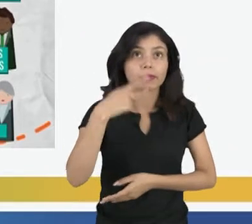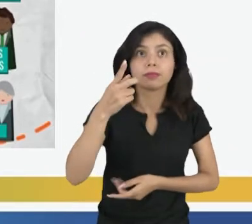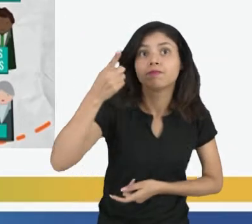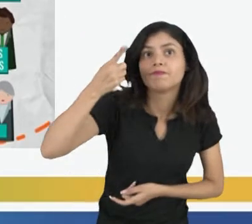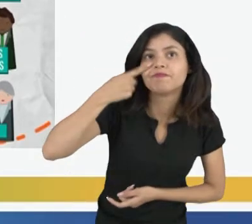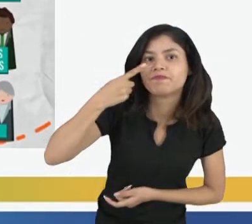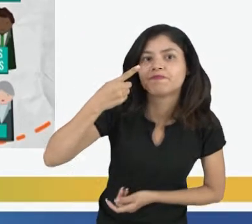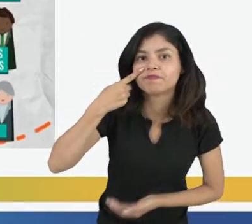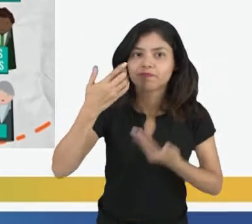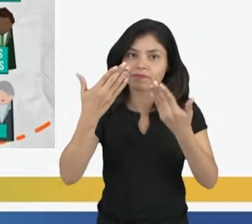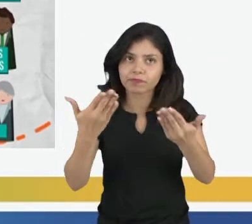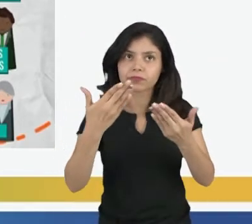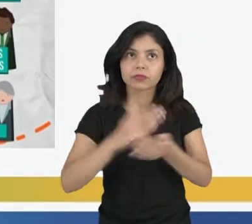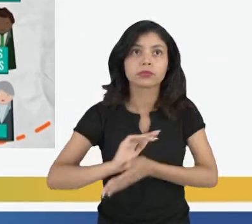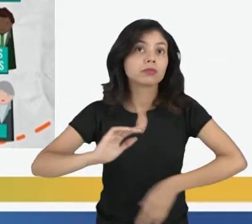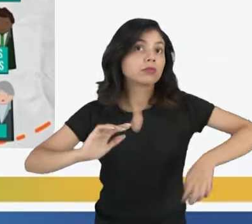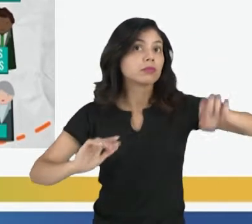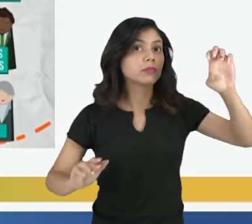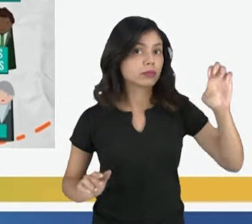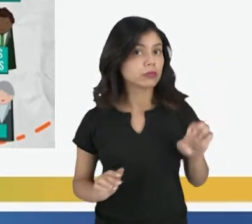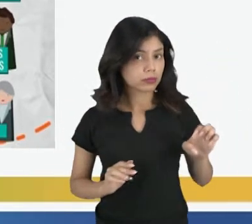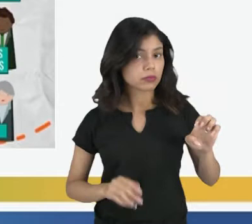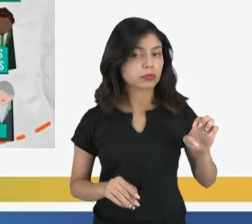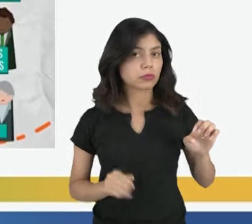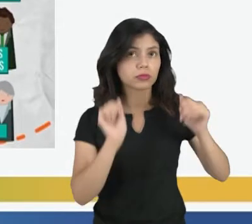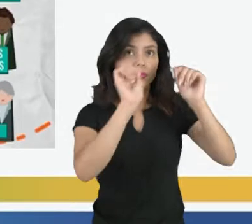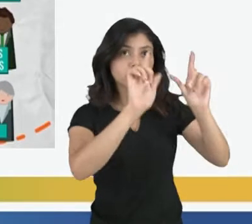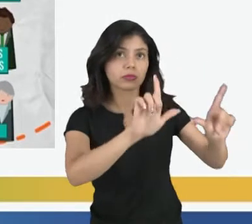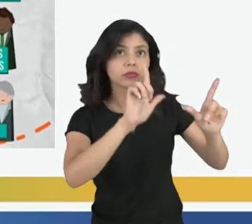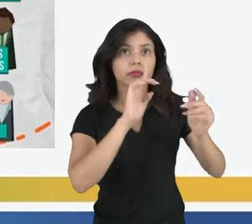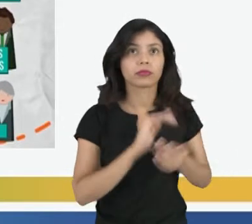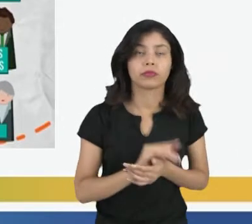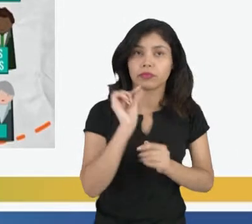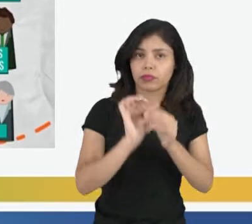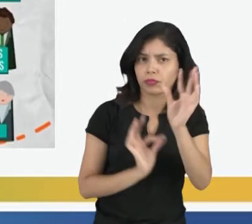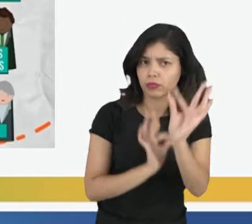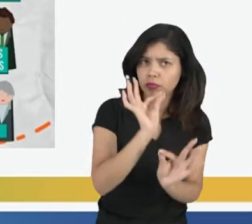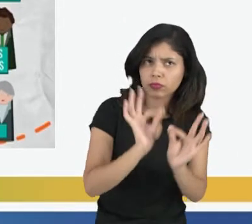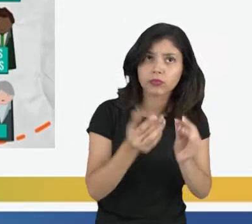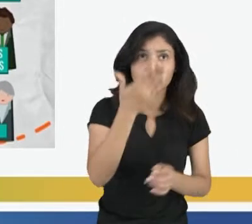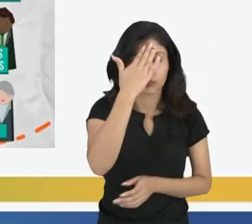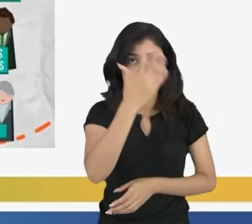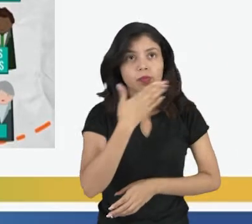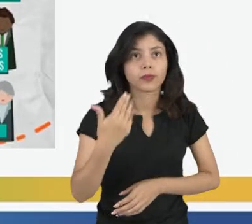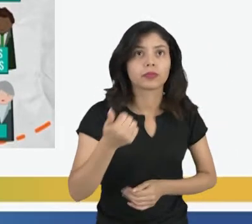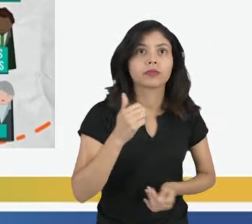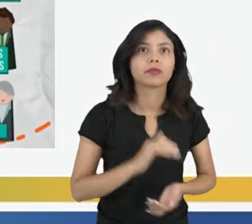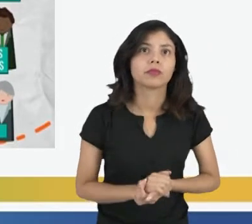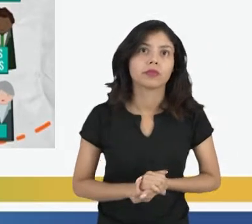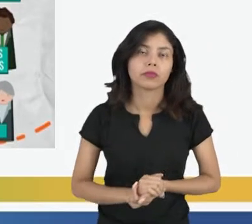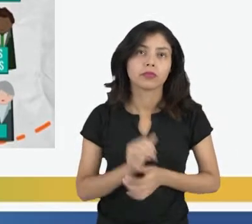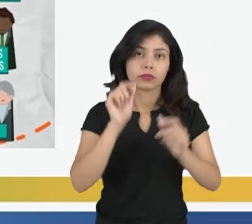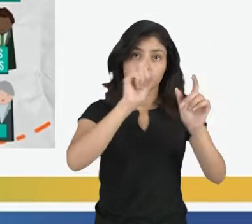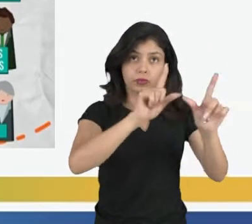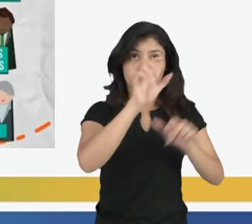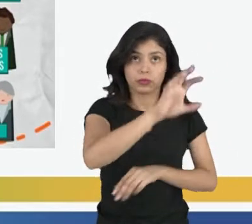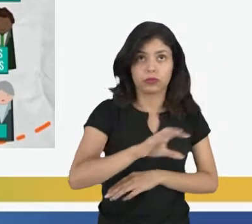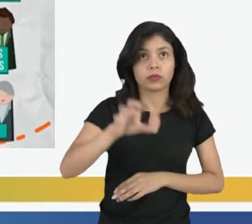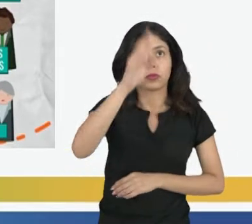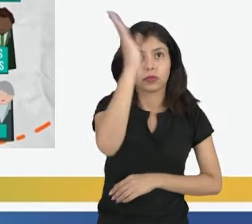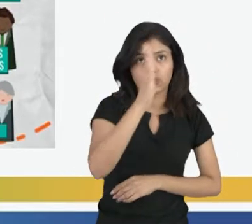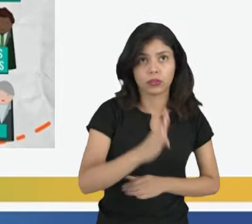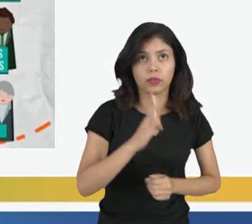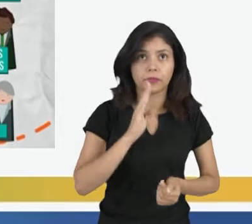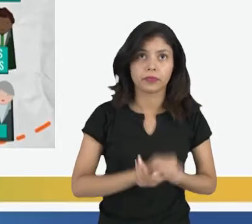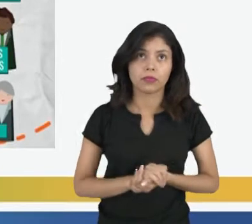uma olhada do lado esquerdo da sua tela organograma feito para você entender isso olha só tem uma raposinha do